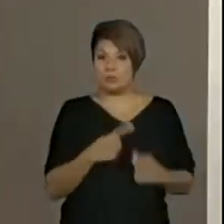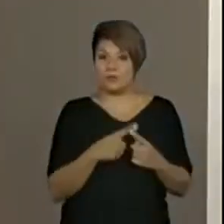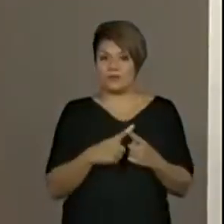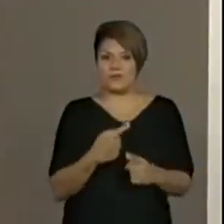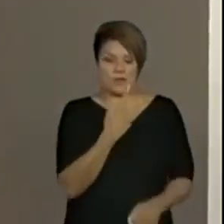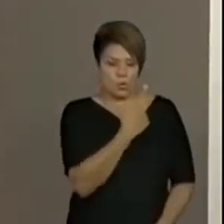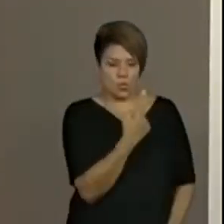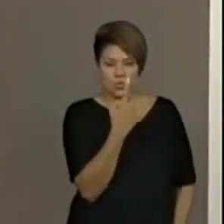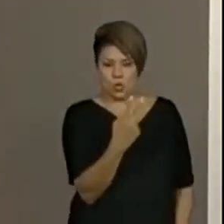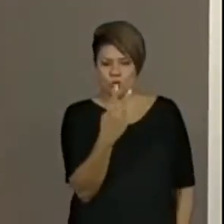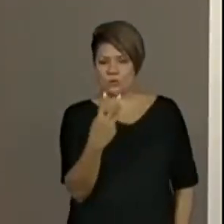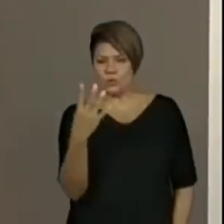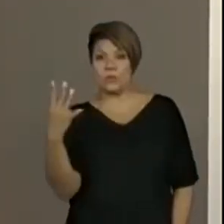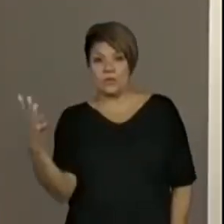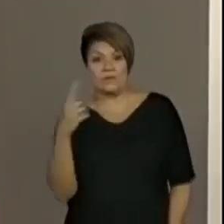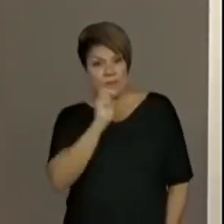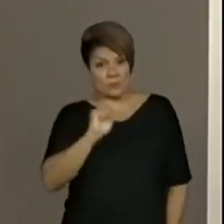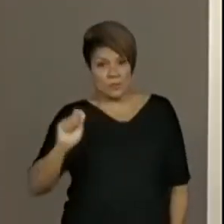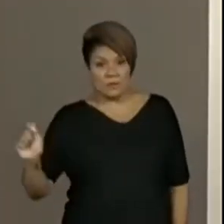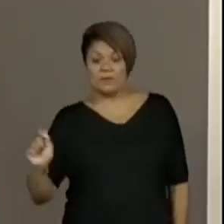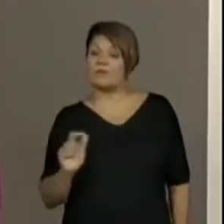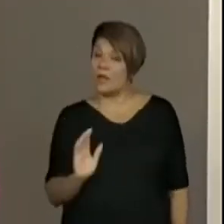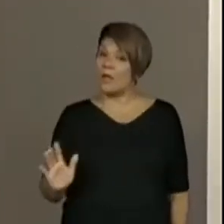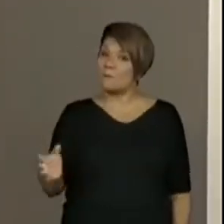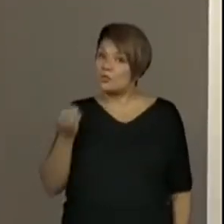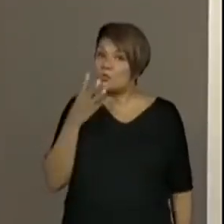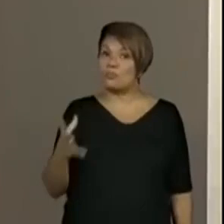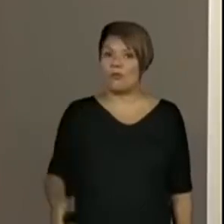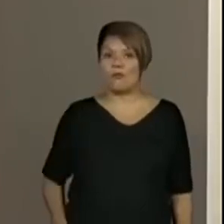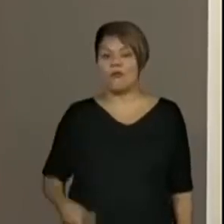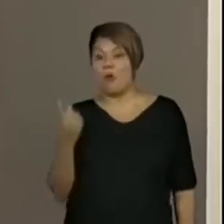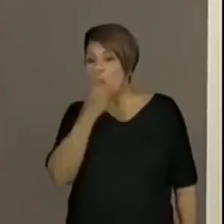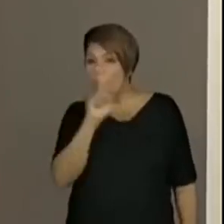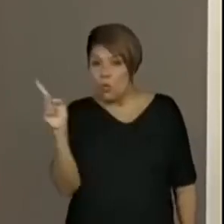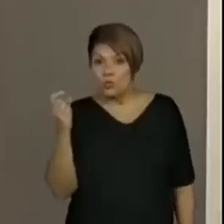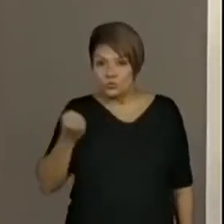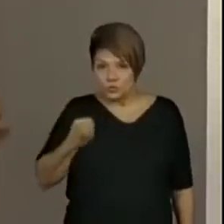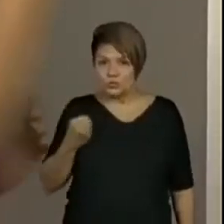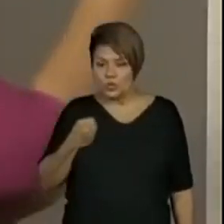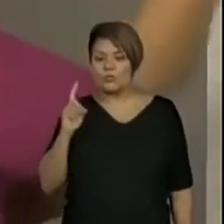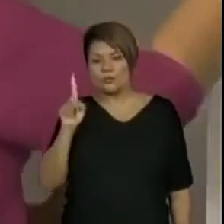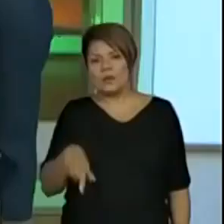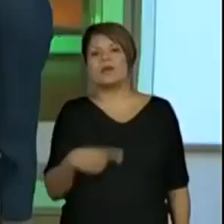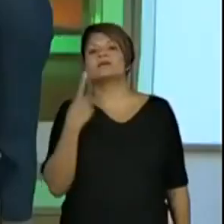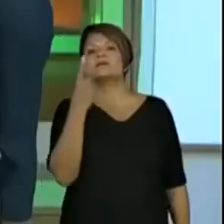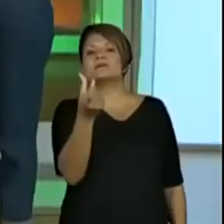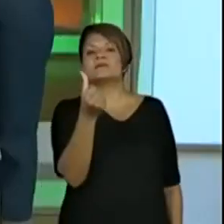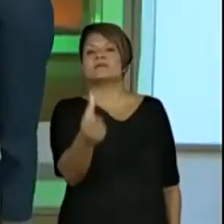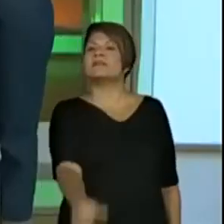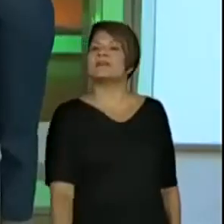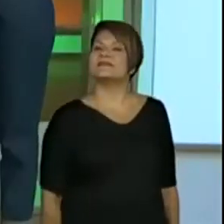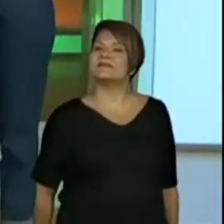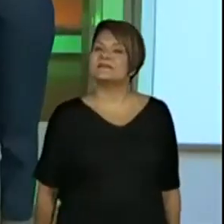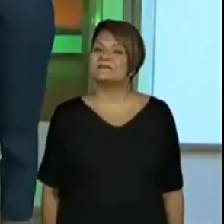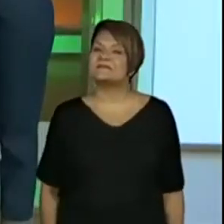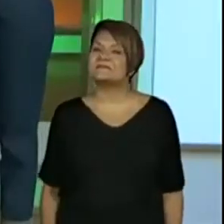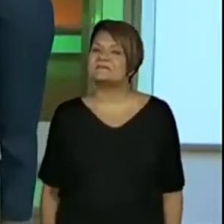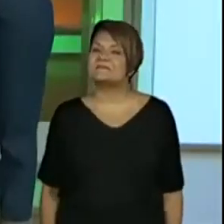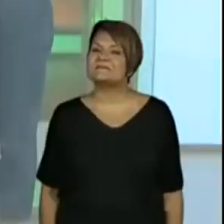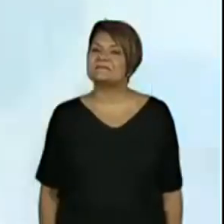vai fazendo a contagem, você já vai numerando. Então, o último número que eu registrei foi o